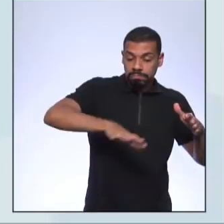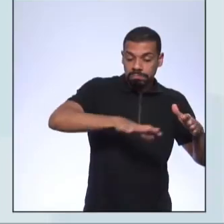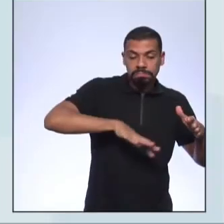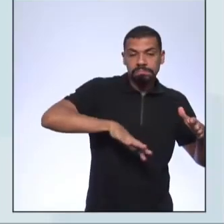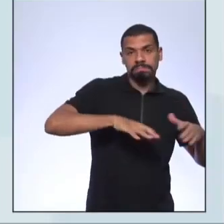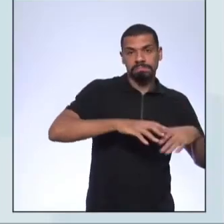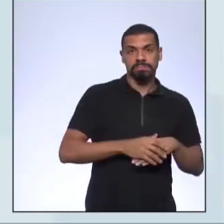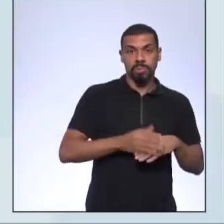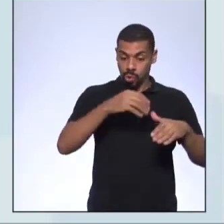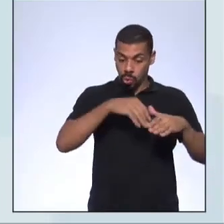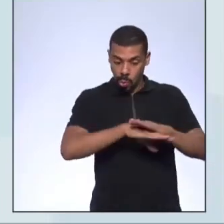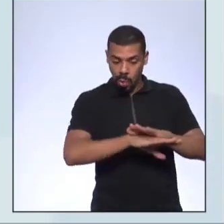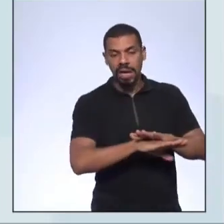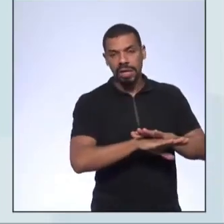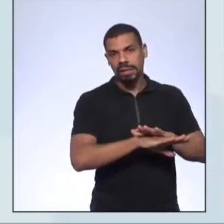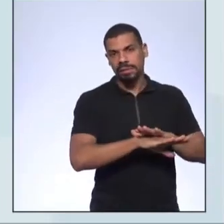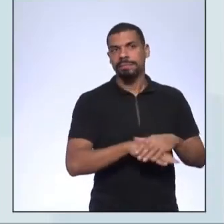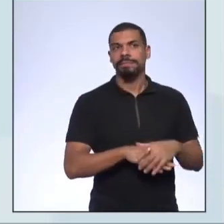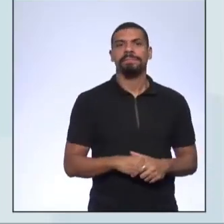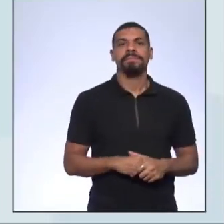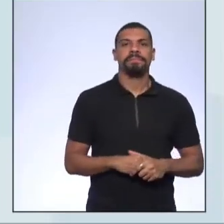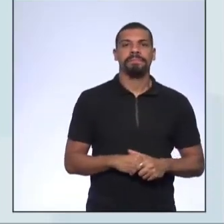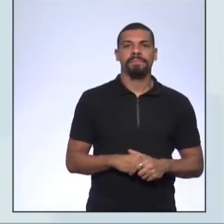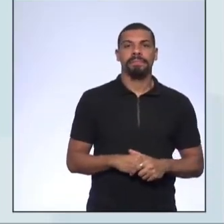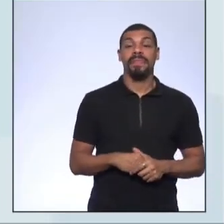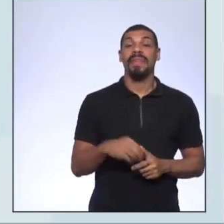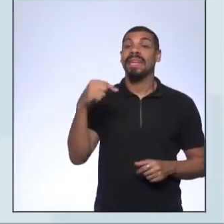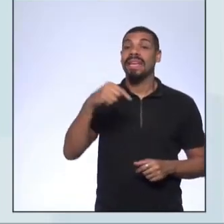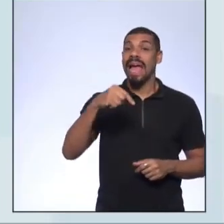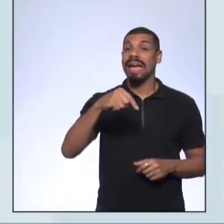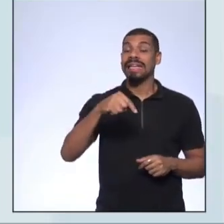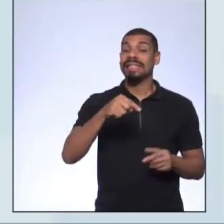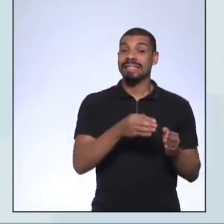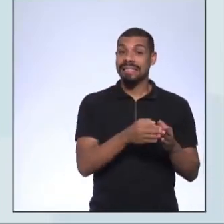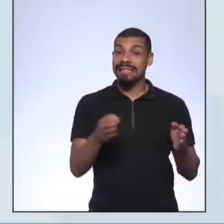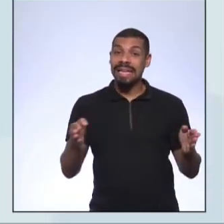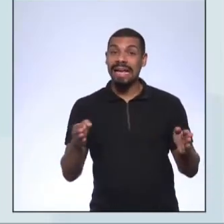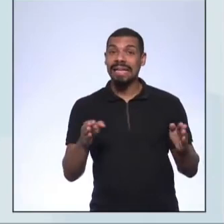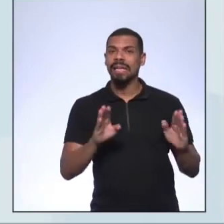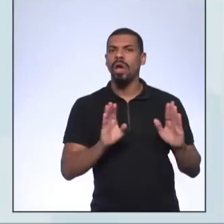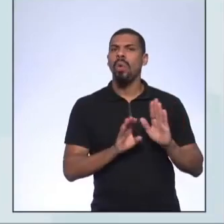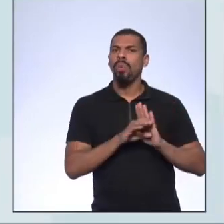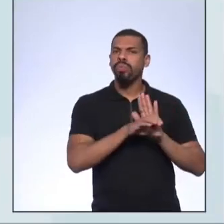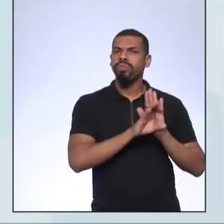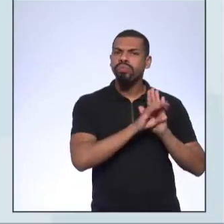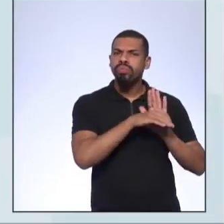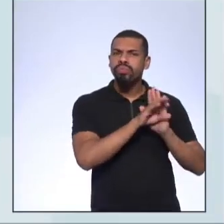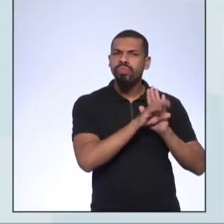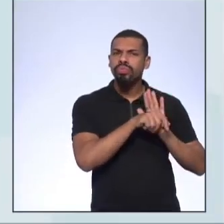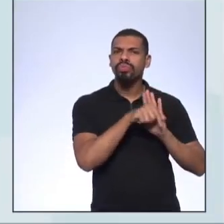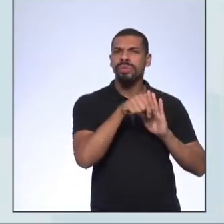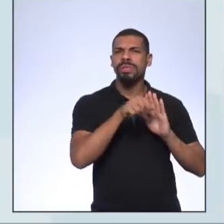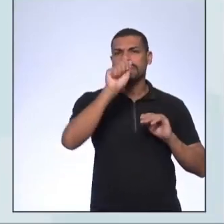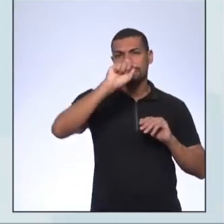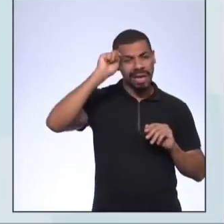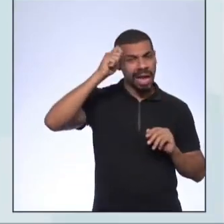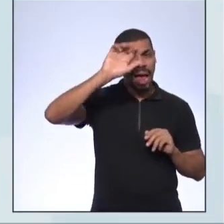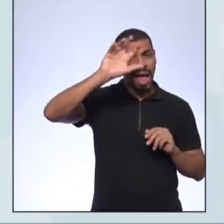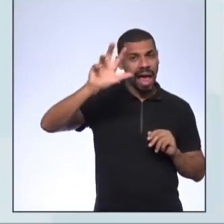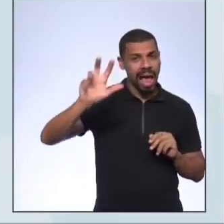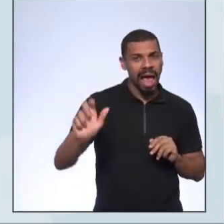ficam armazenadas por algum tempo. Tá? E foi nesse contexto do périplo africano e da construção